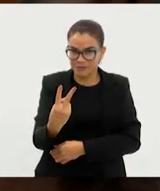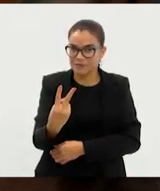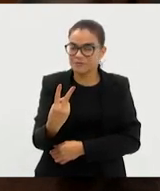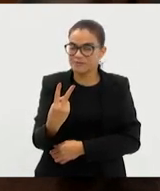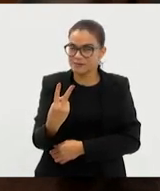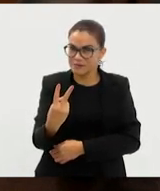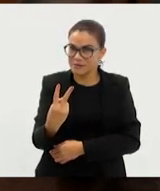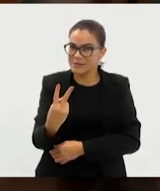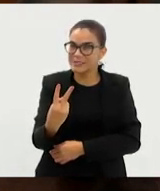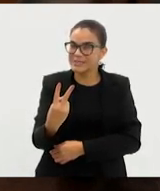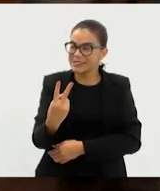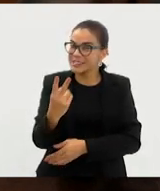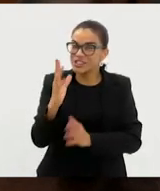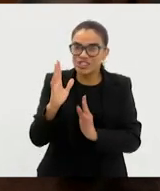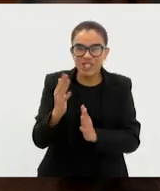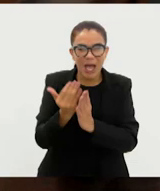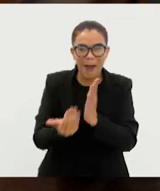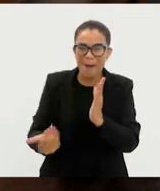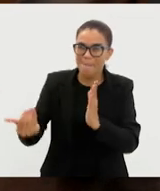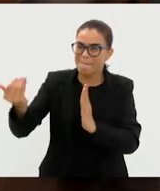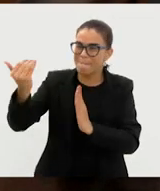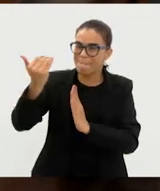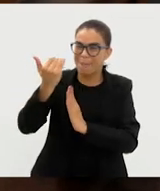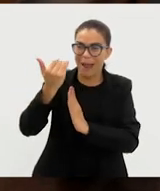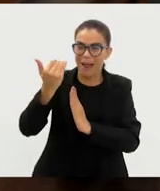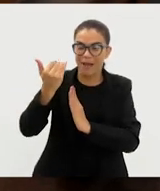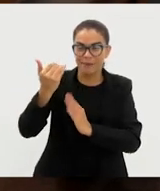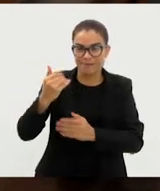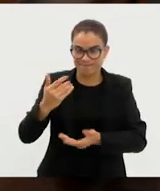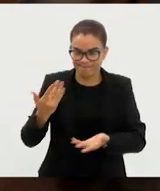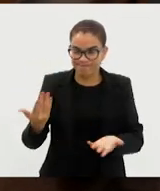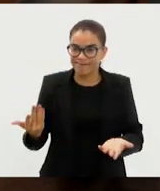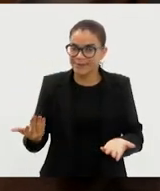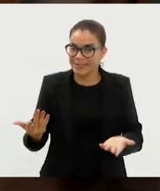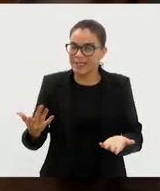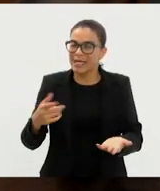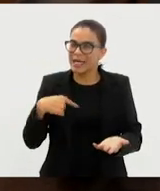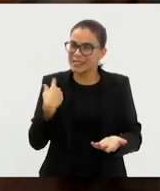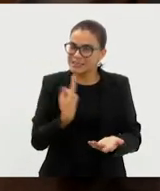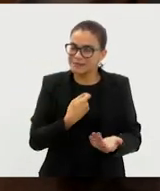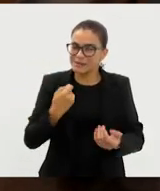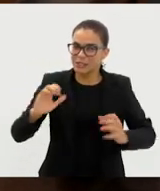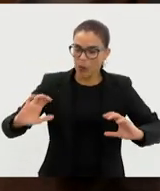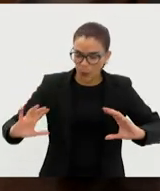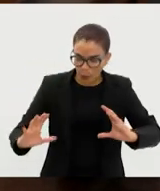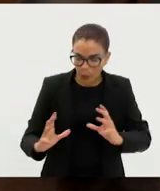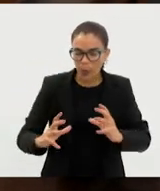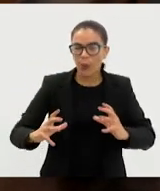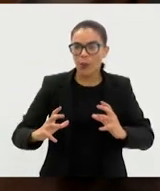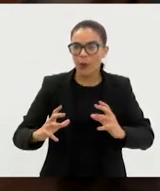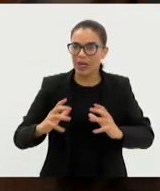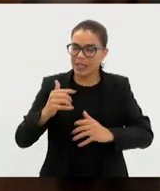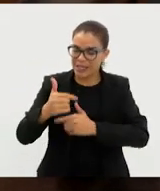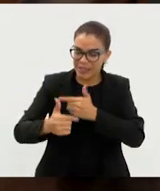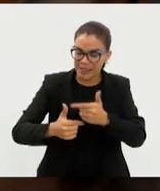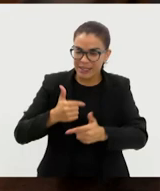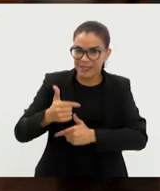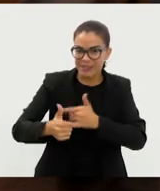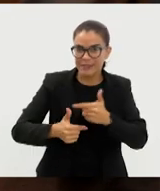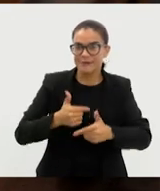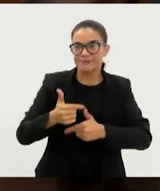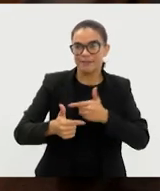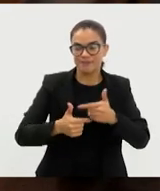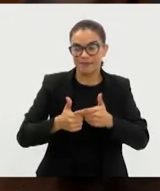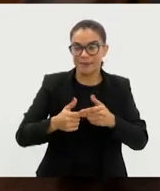que é exorbitante. Então, a gente tem que ter uma força-tarefa, e o governador,